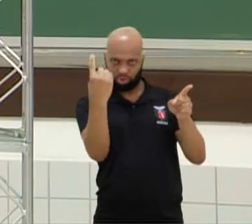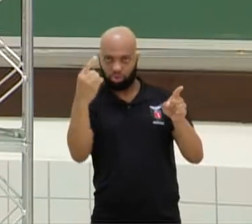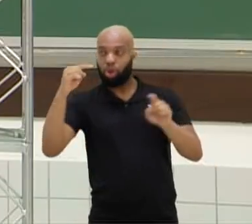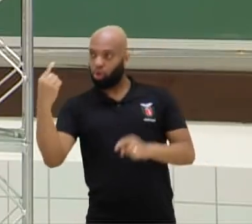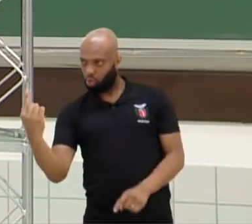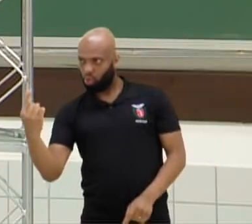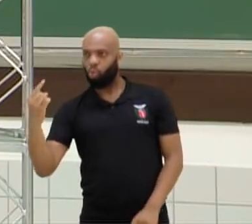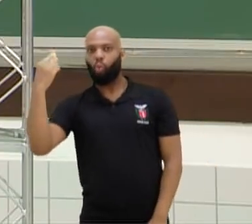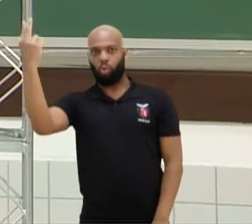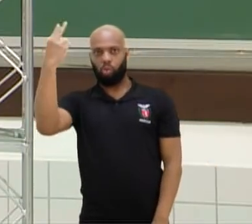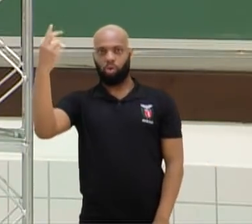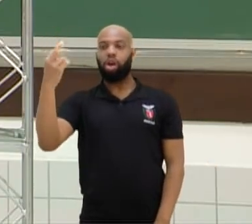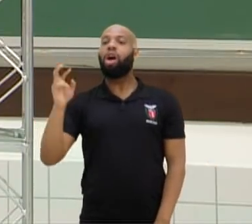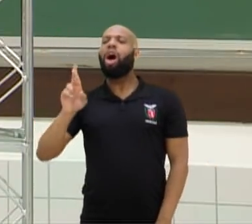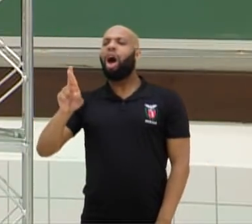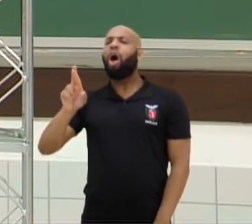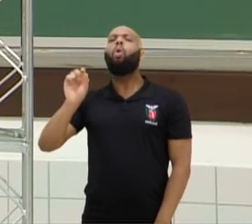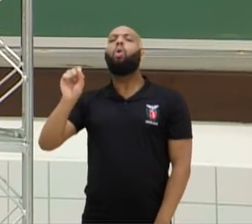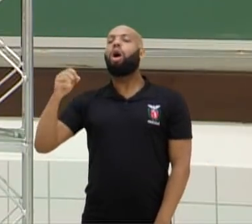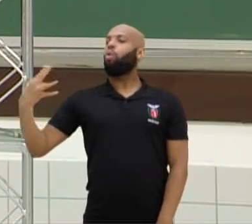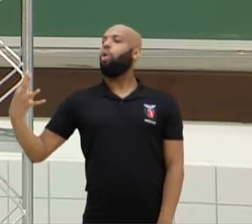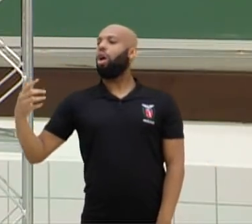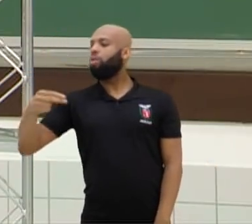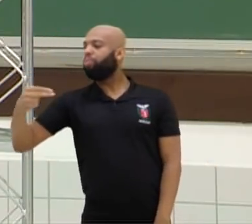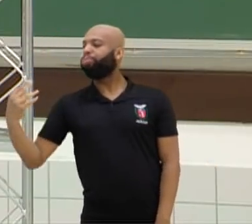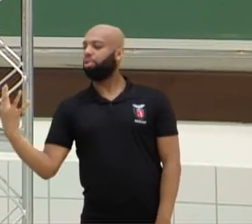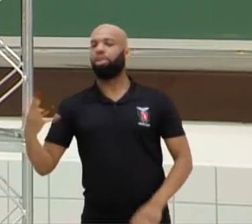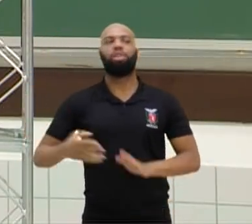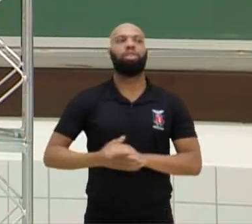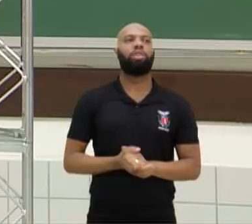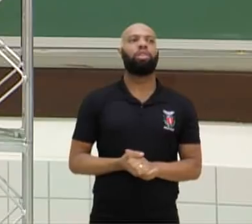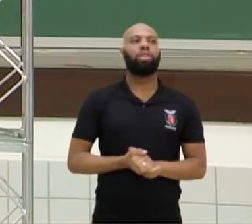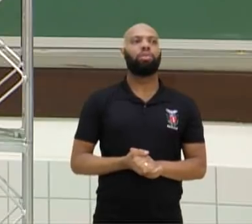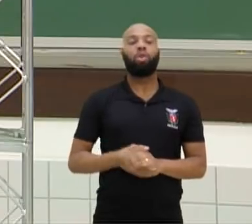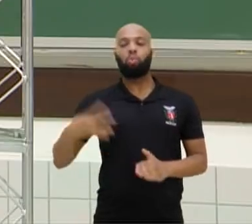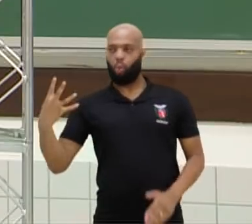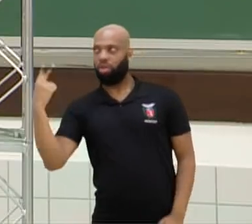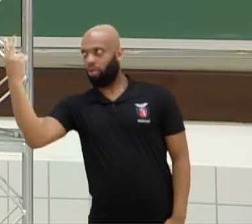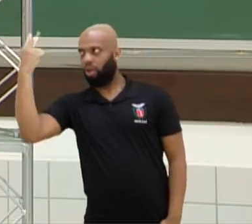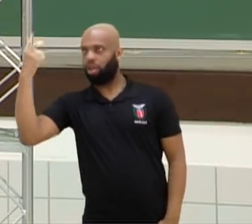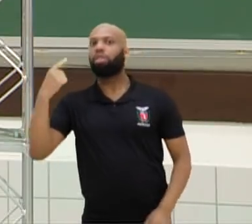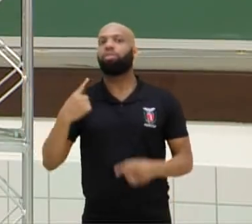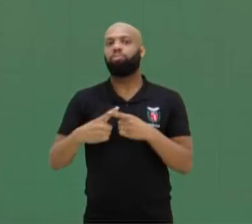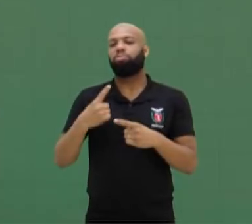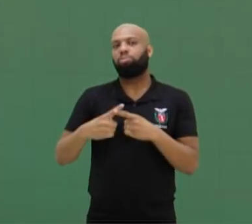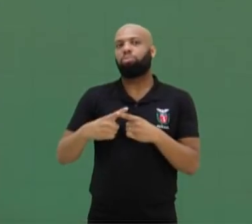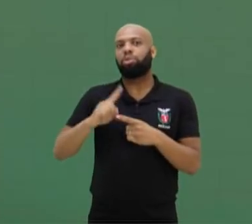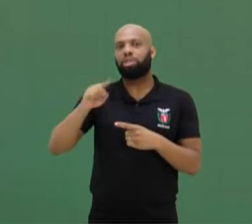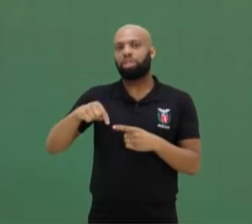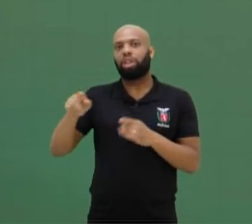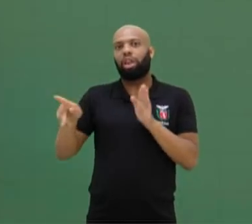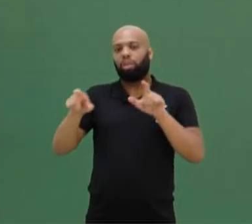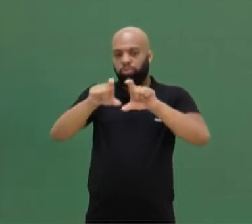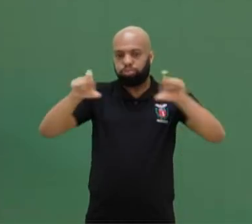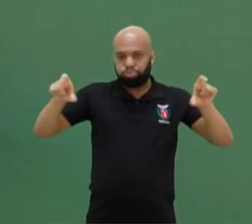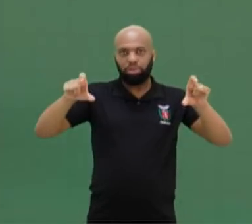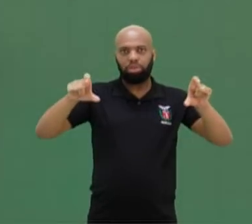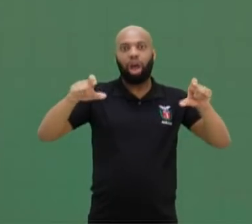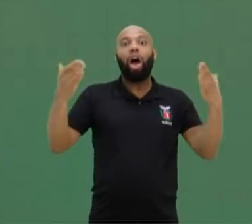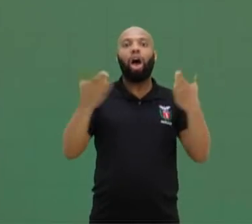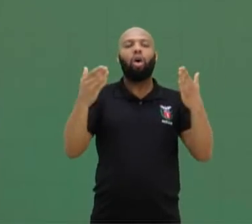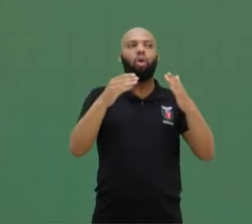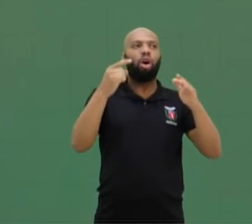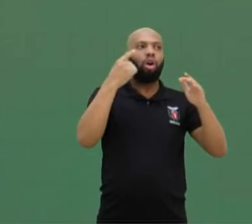é 4, se vocês lembrarem o exercício, fala exatamente isso. Então, o que nós vamos fazer para chegar na equação geral? Vamos desenvolver os